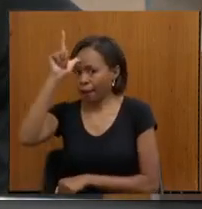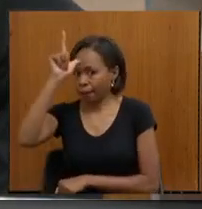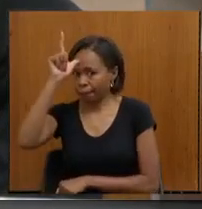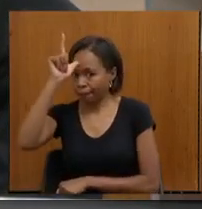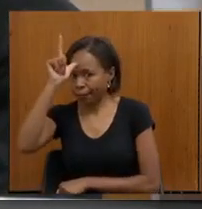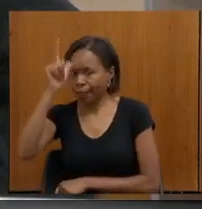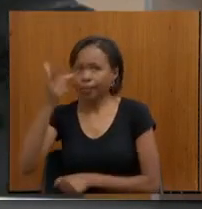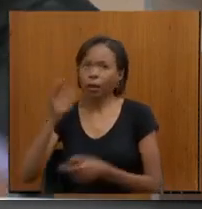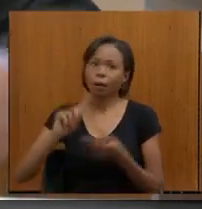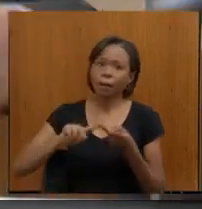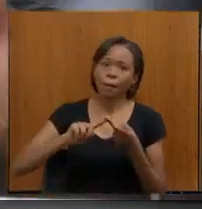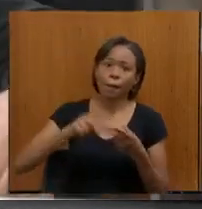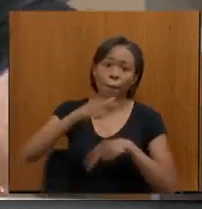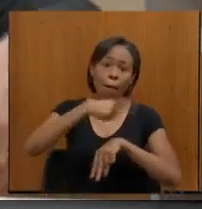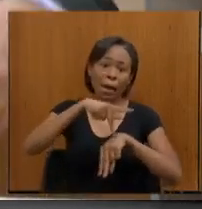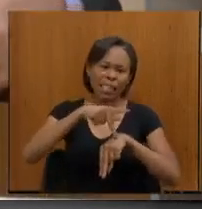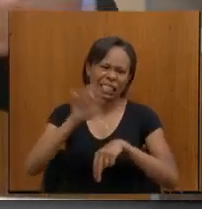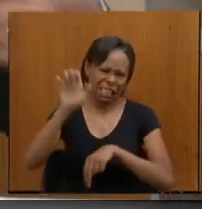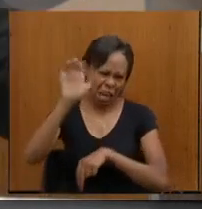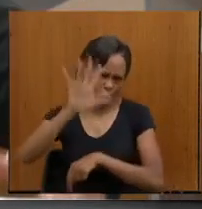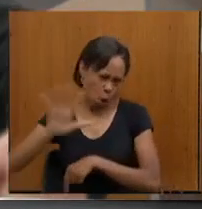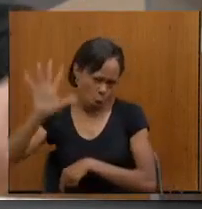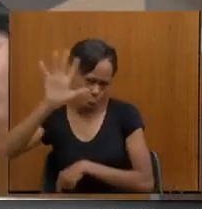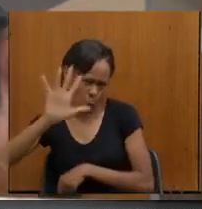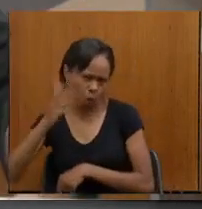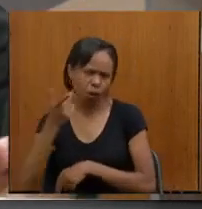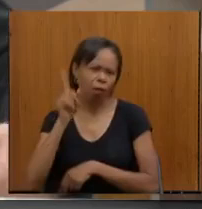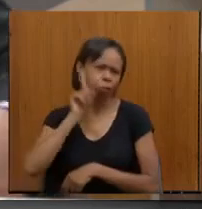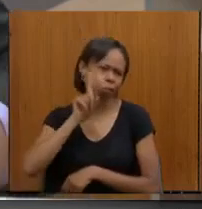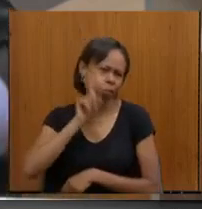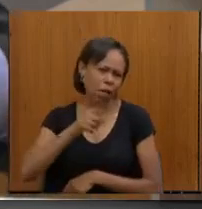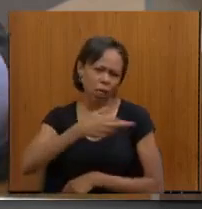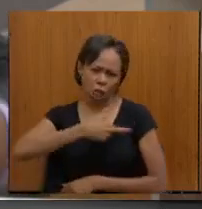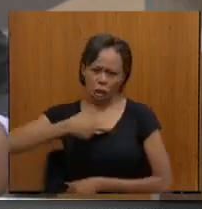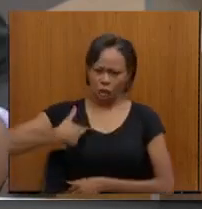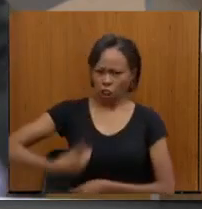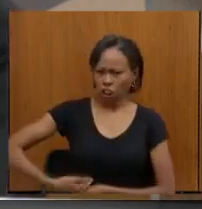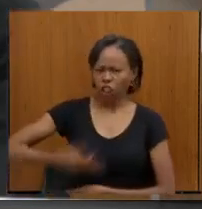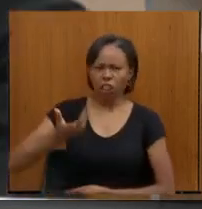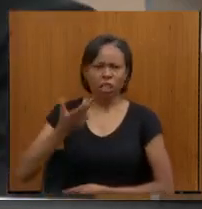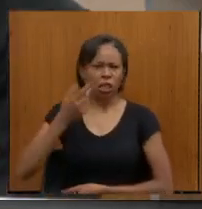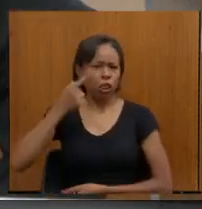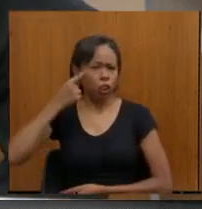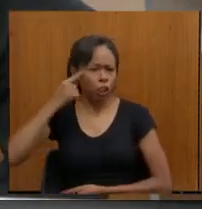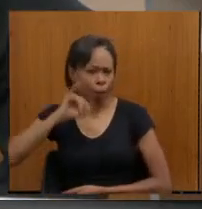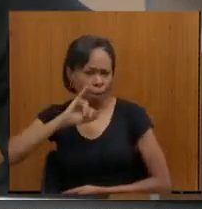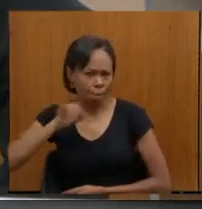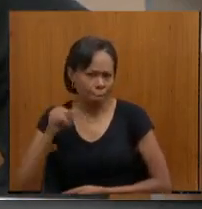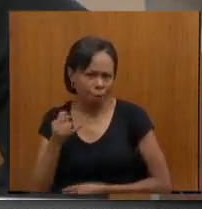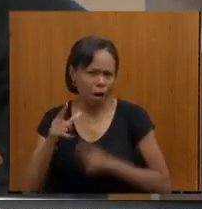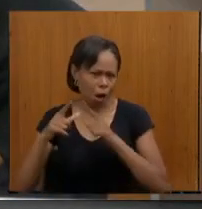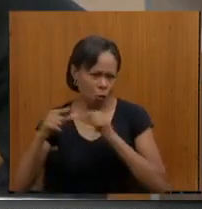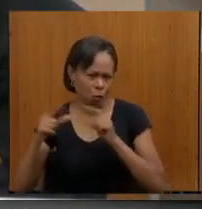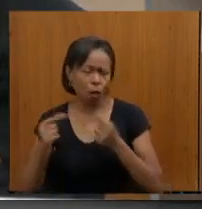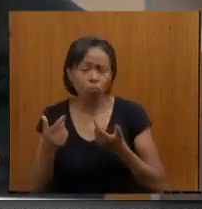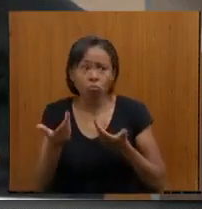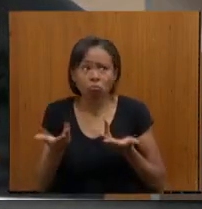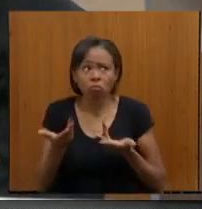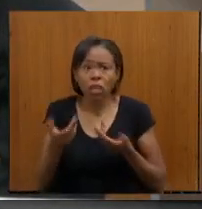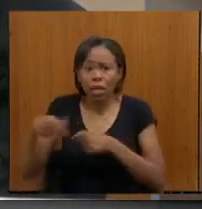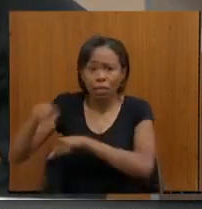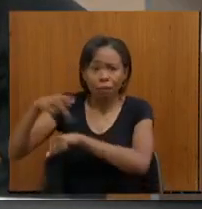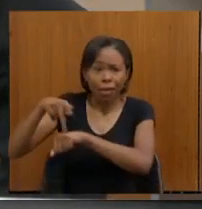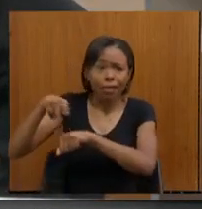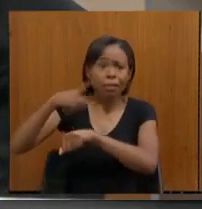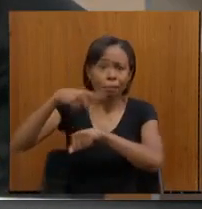como países europeus os Estados Unidos a China o Japão é começaram a fazer